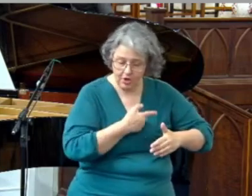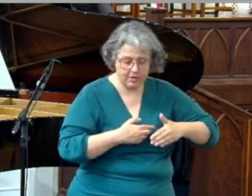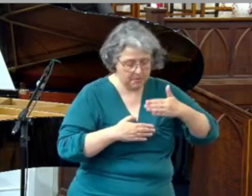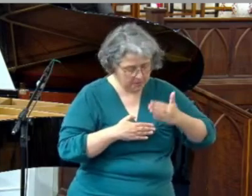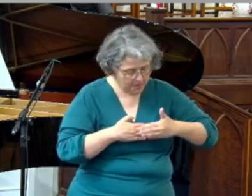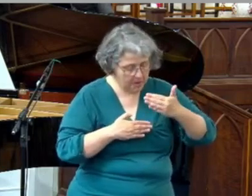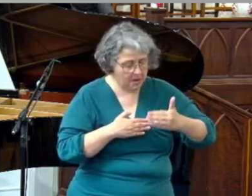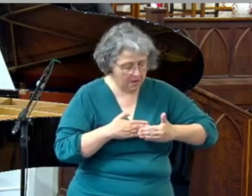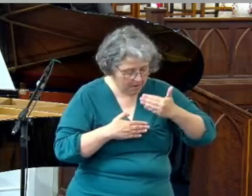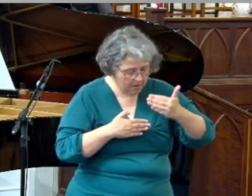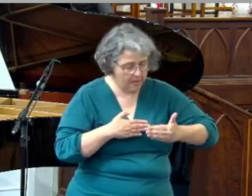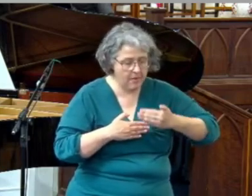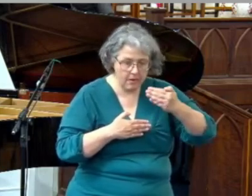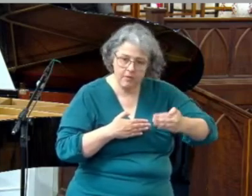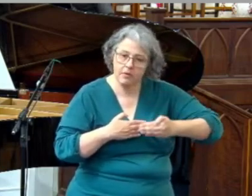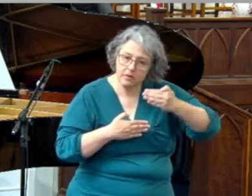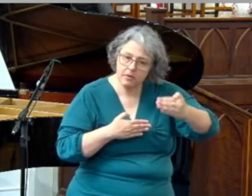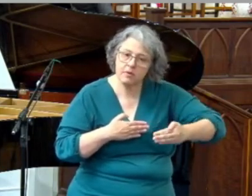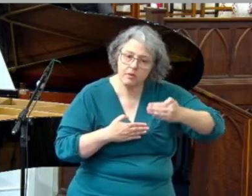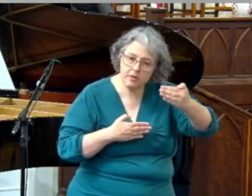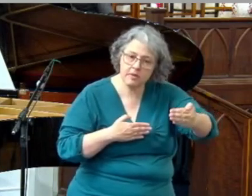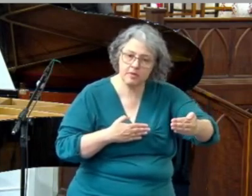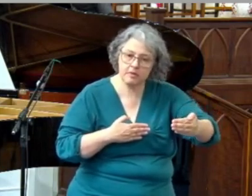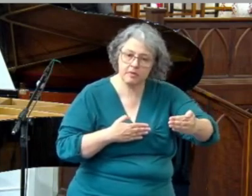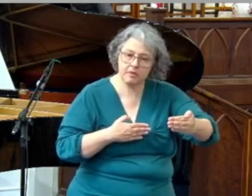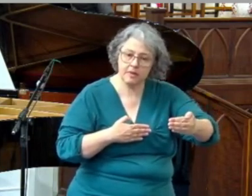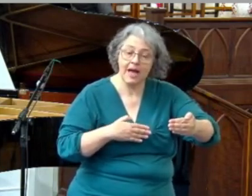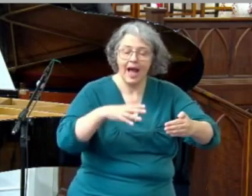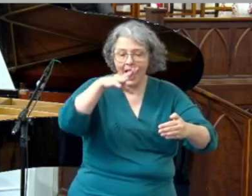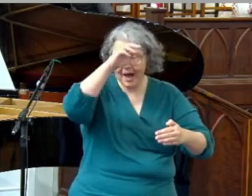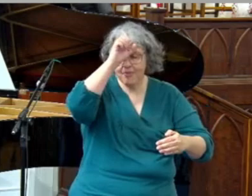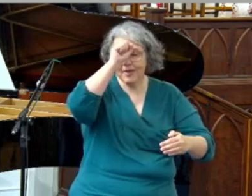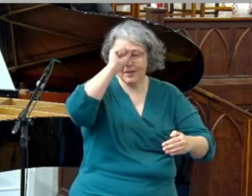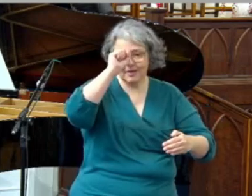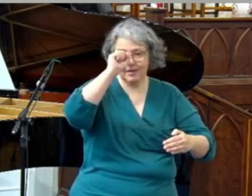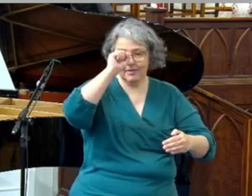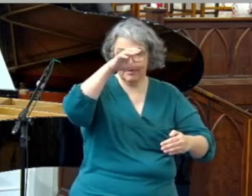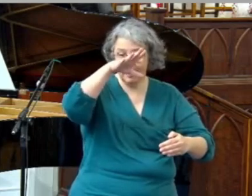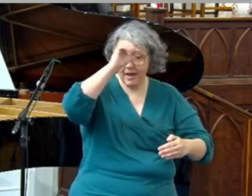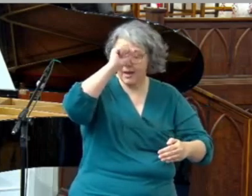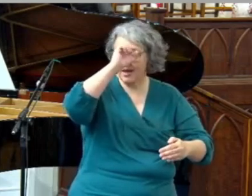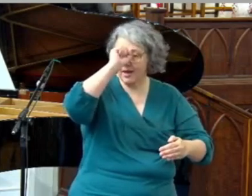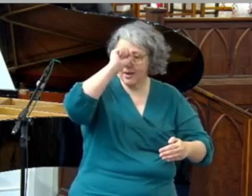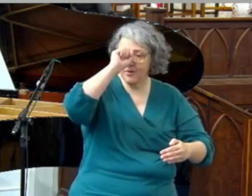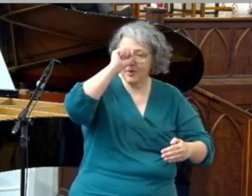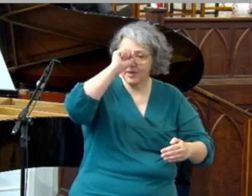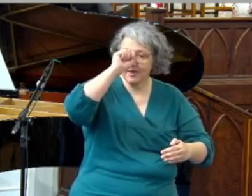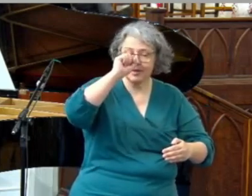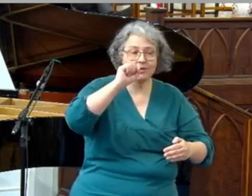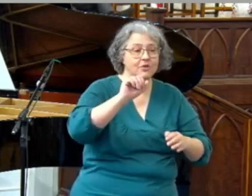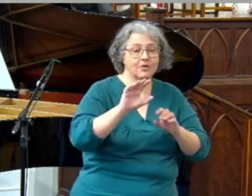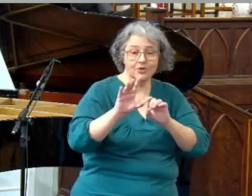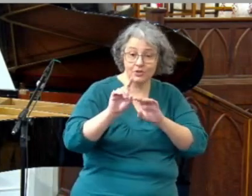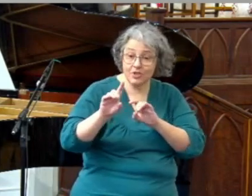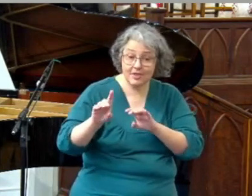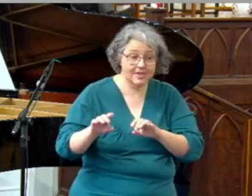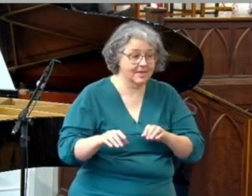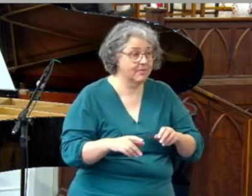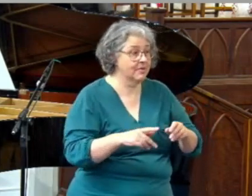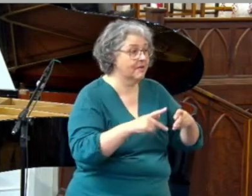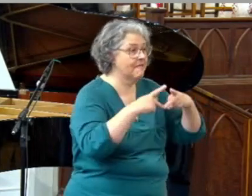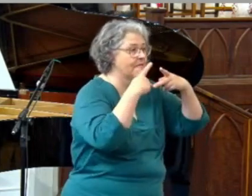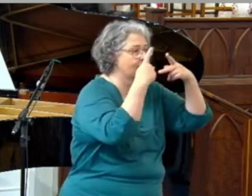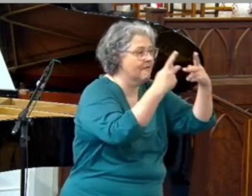um estilo de vida de um discípulo que normalmente compartilha de Jesus para